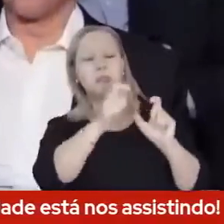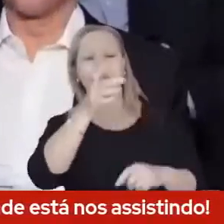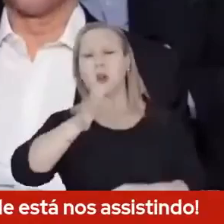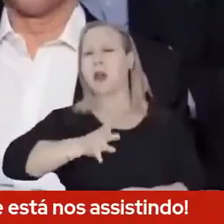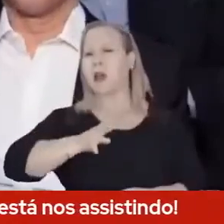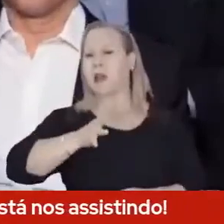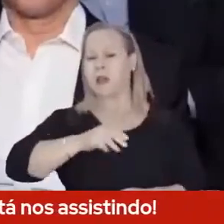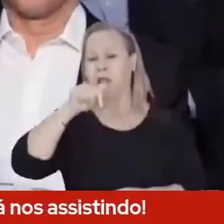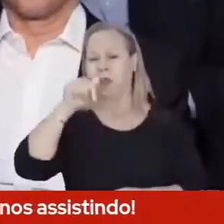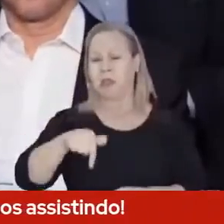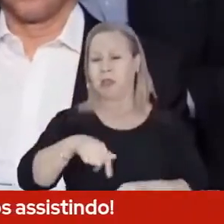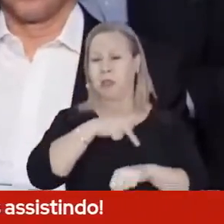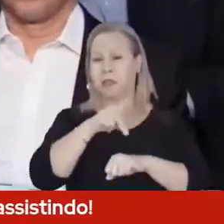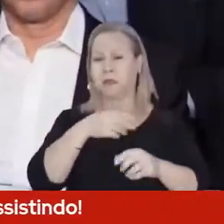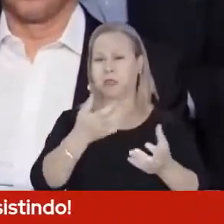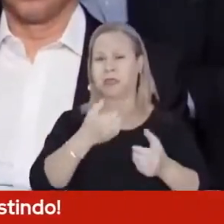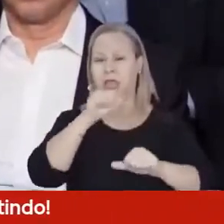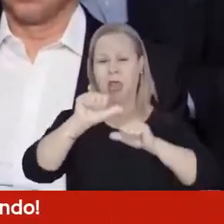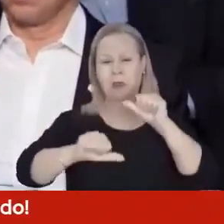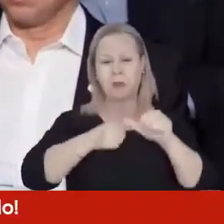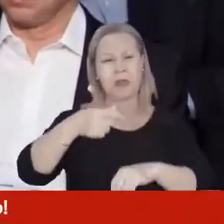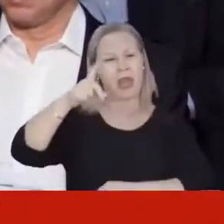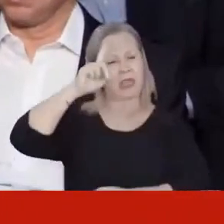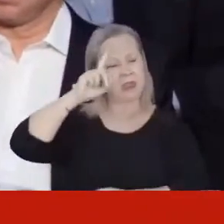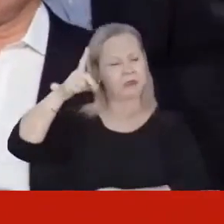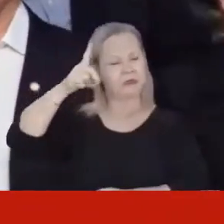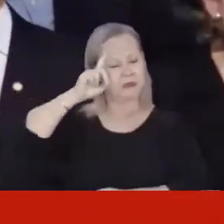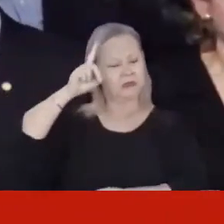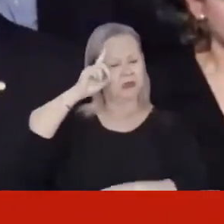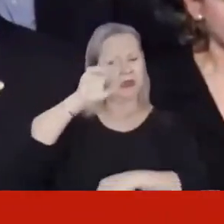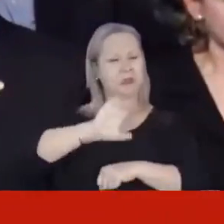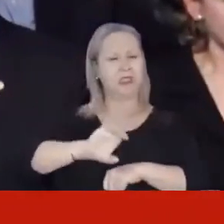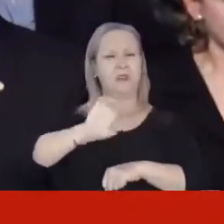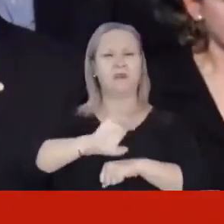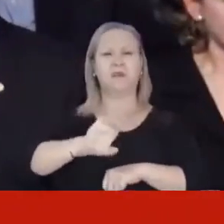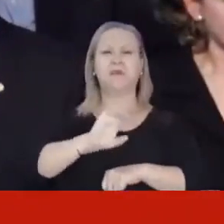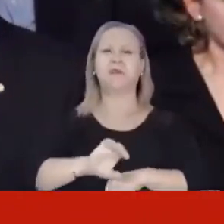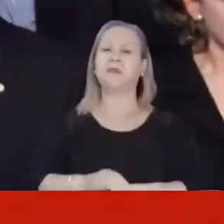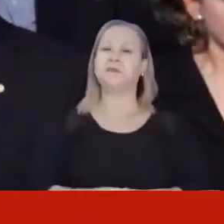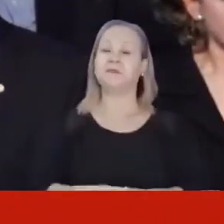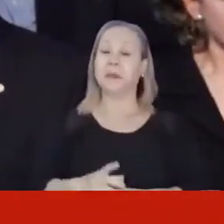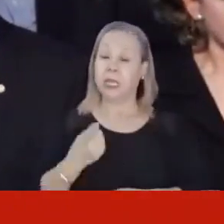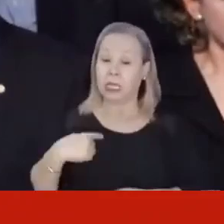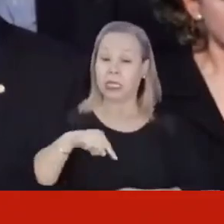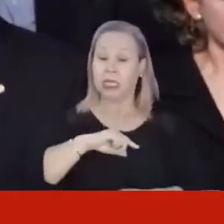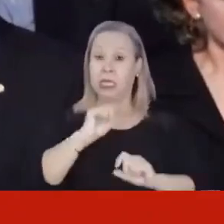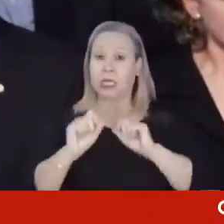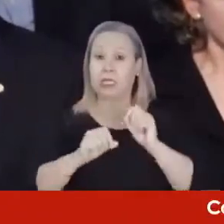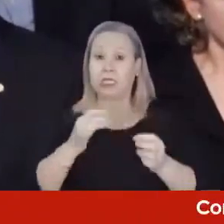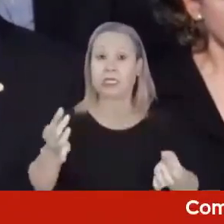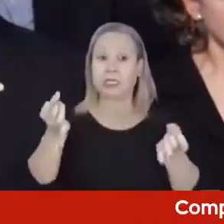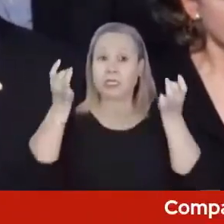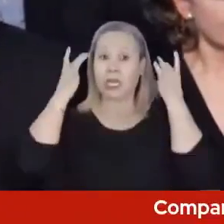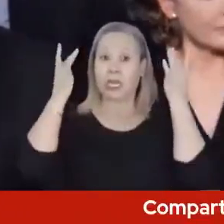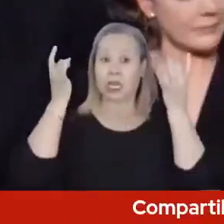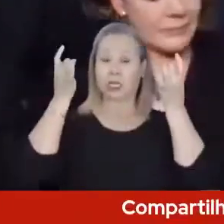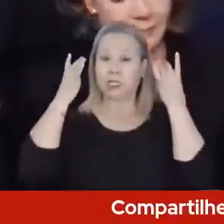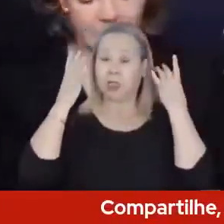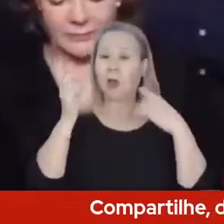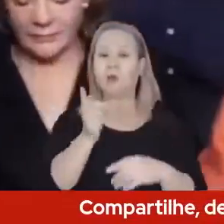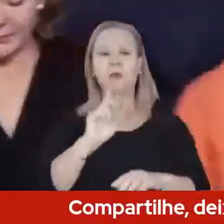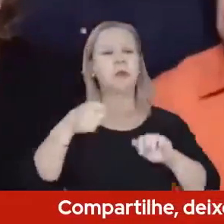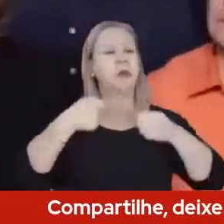quer mudar todo santo dia a Constituição. E se a gente quisesse ser radical, a gente não precisaria